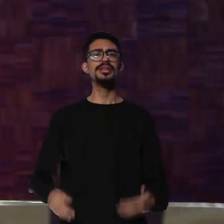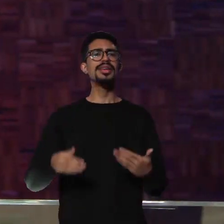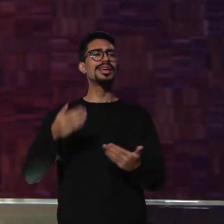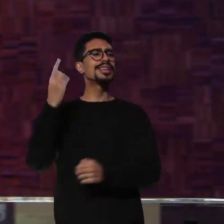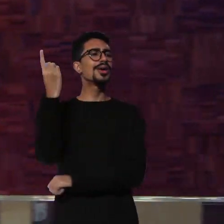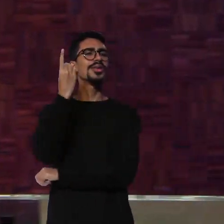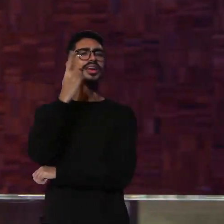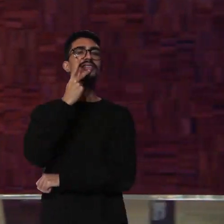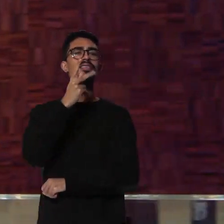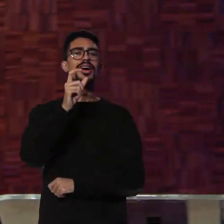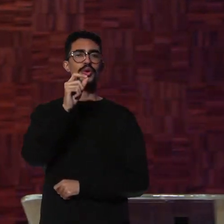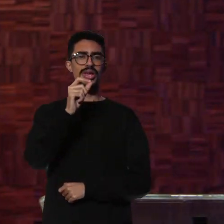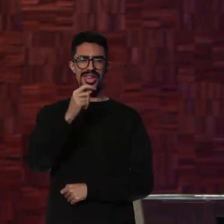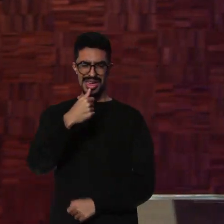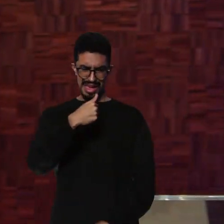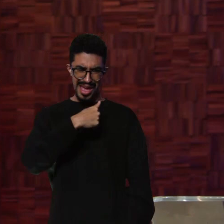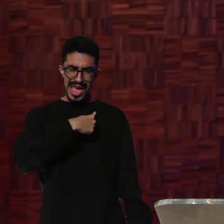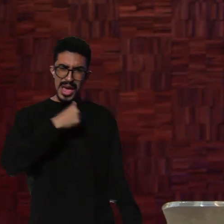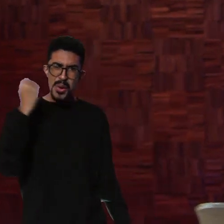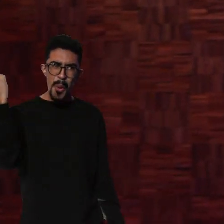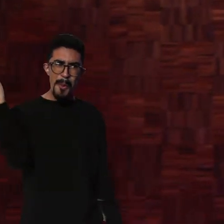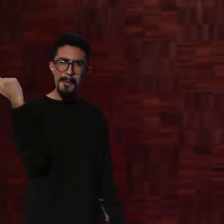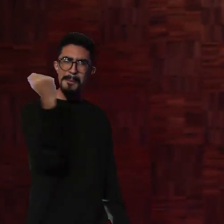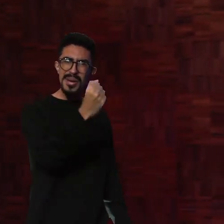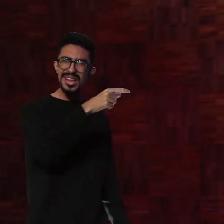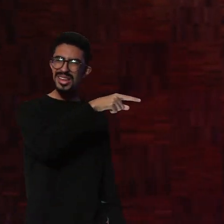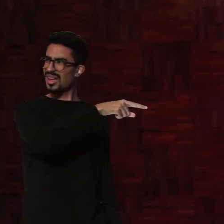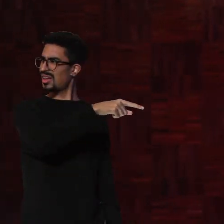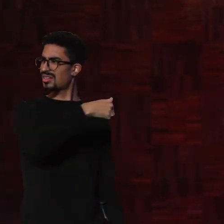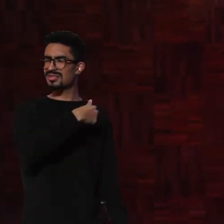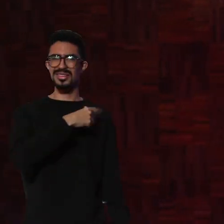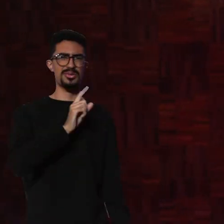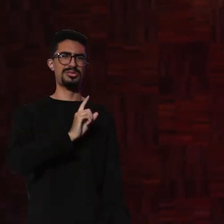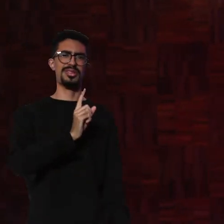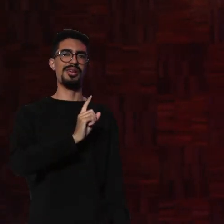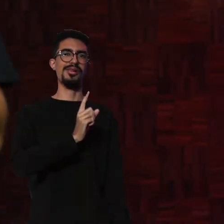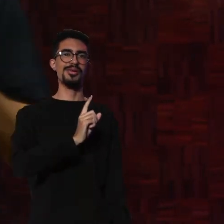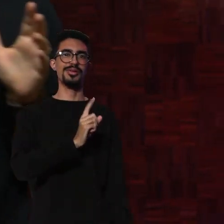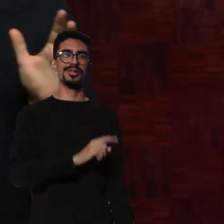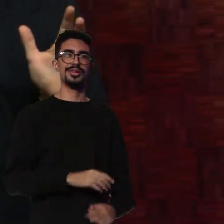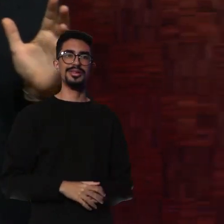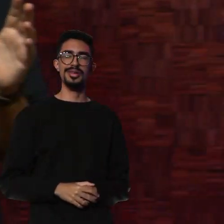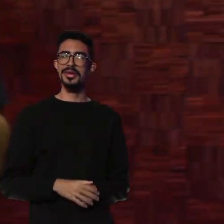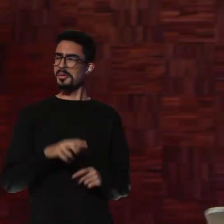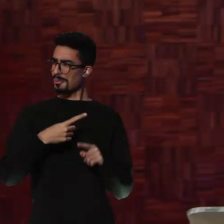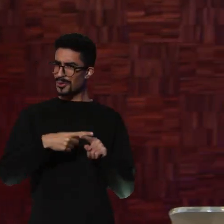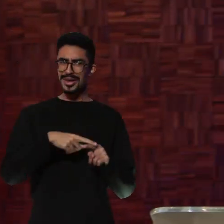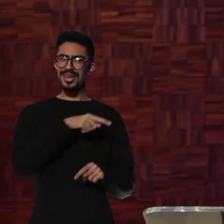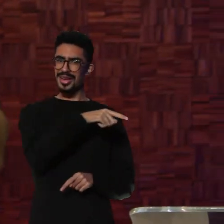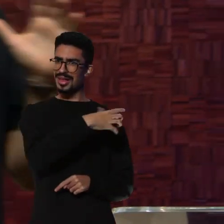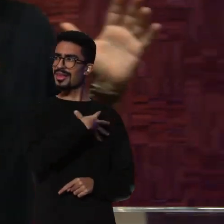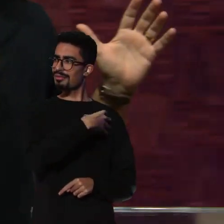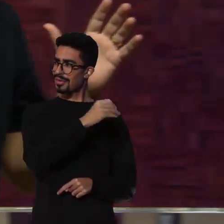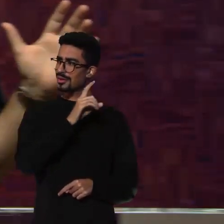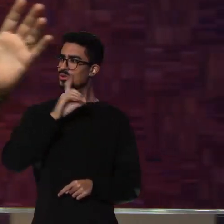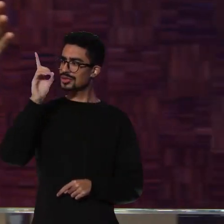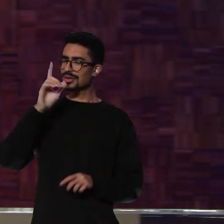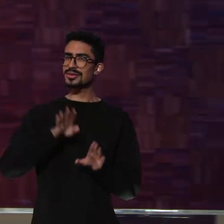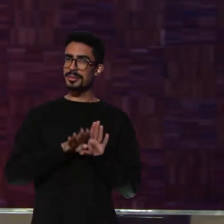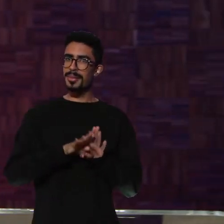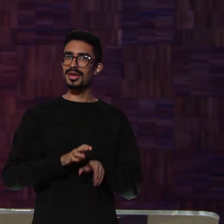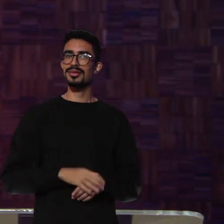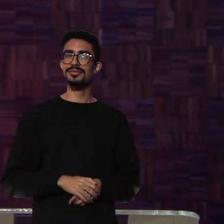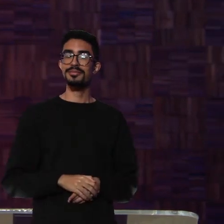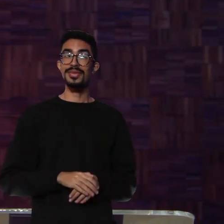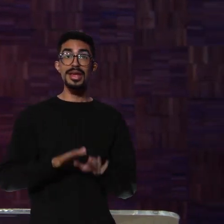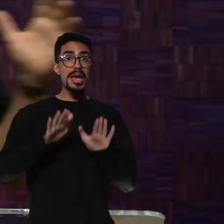Eu não vou levantar a mão contra o ungido do Senhor. Mas aquela, gente, humanamente falando, era uma grande